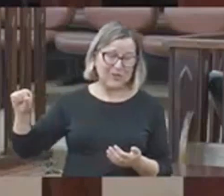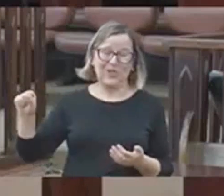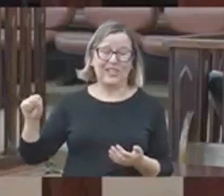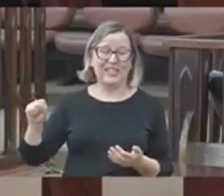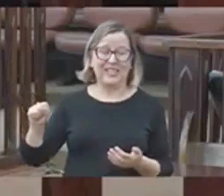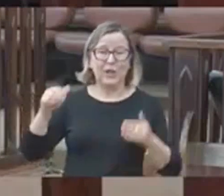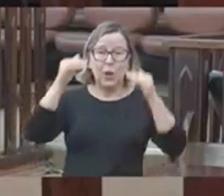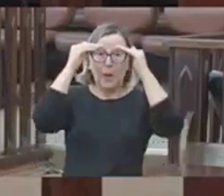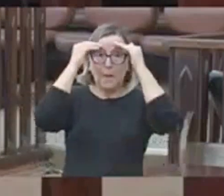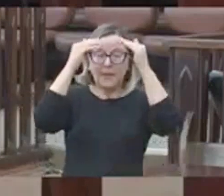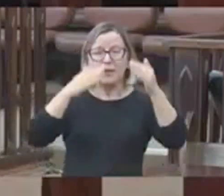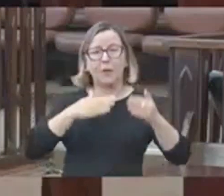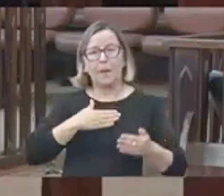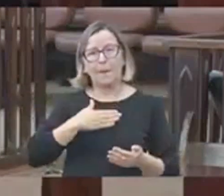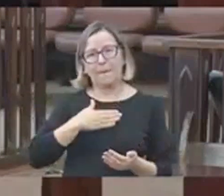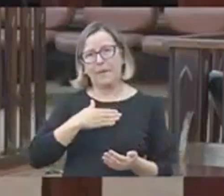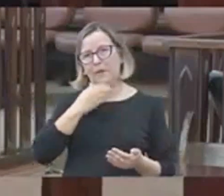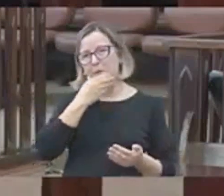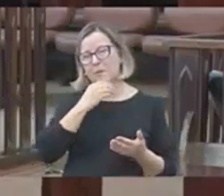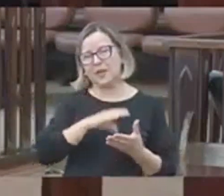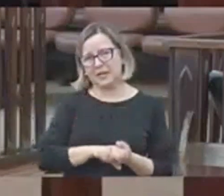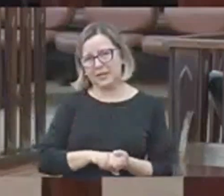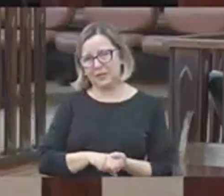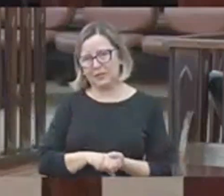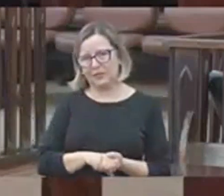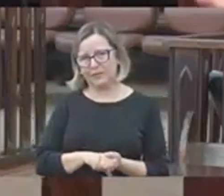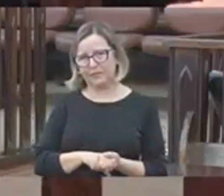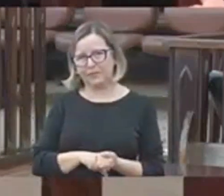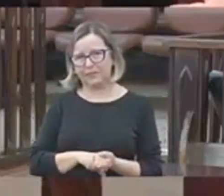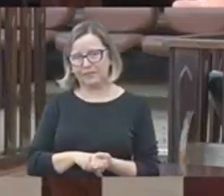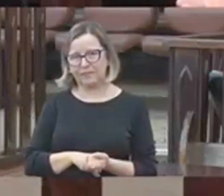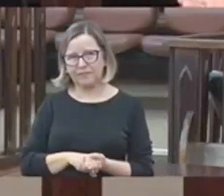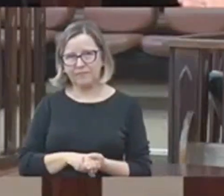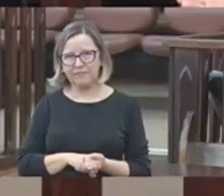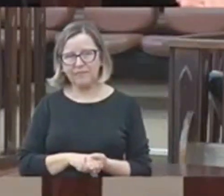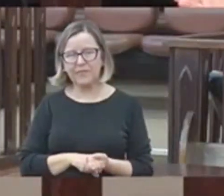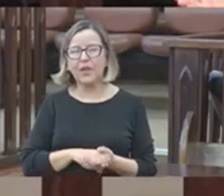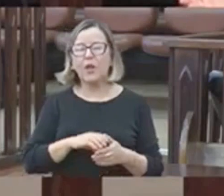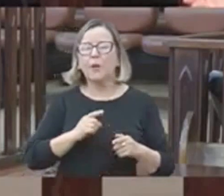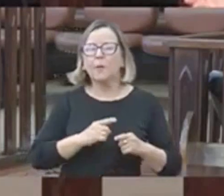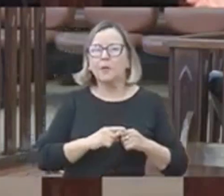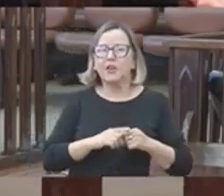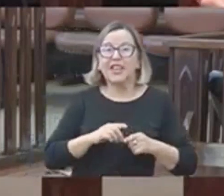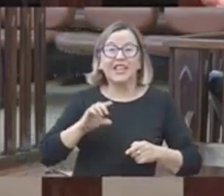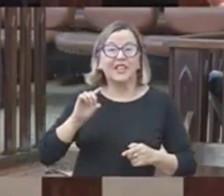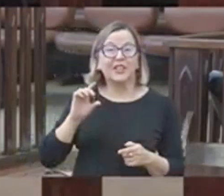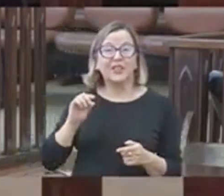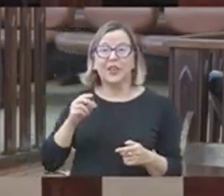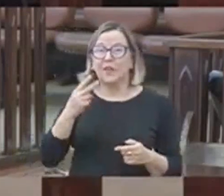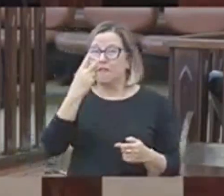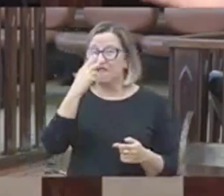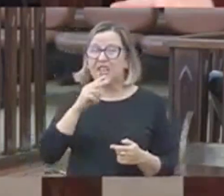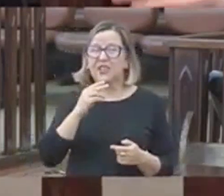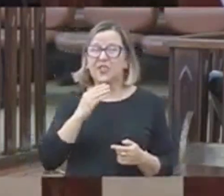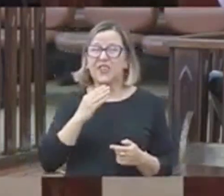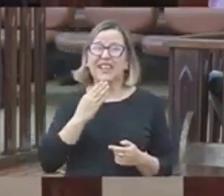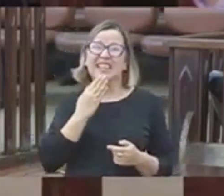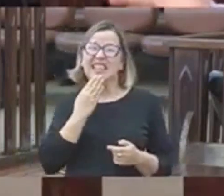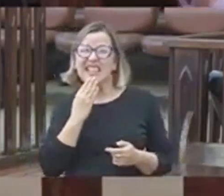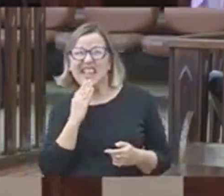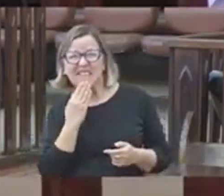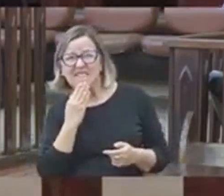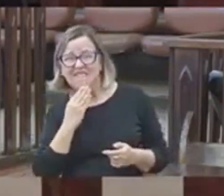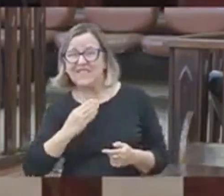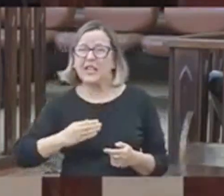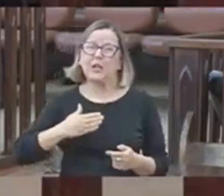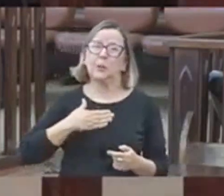defeitos. E de fato o marido verá e continuará vendo os defeitos na vida da esposa. A esposa continuará